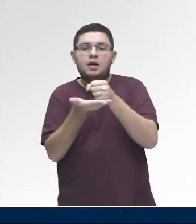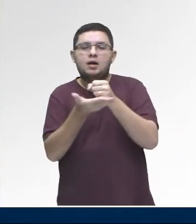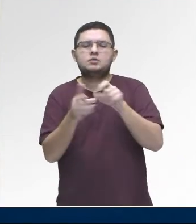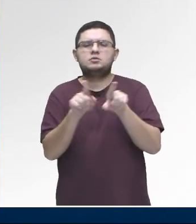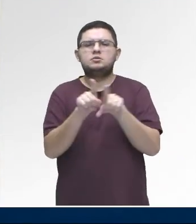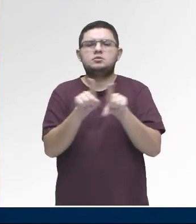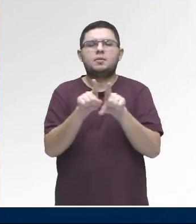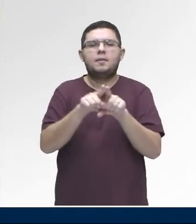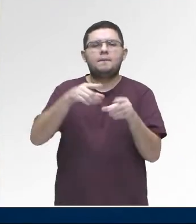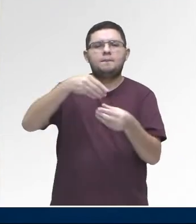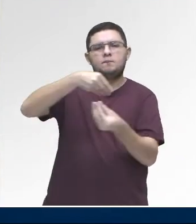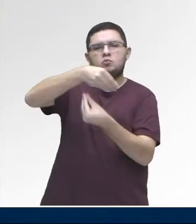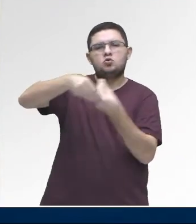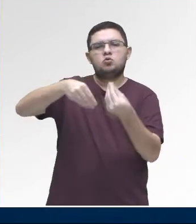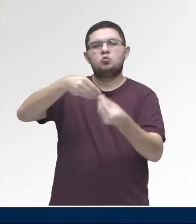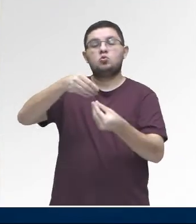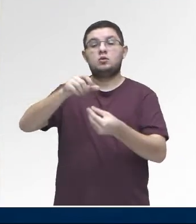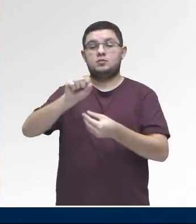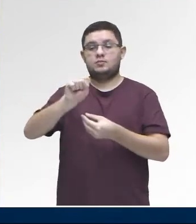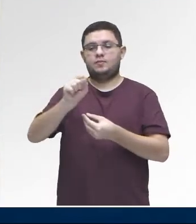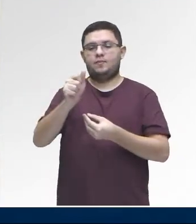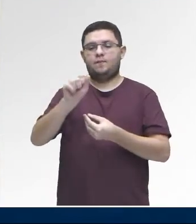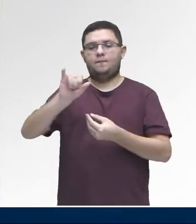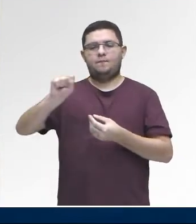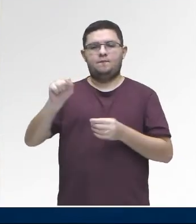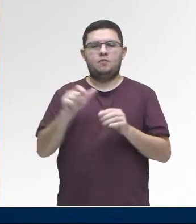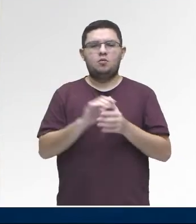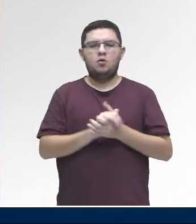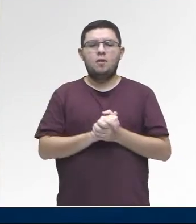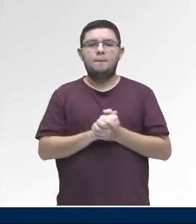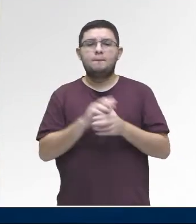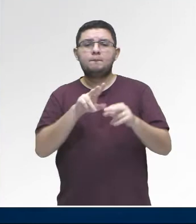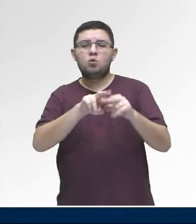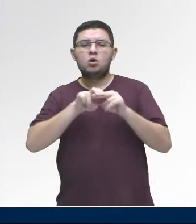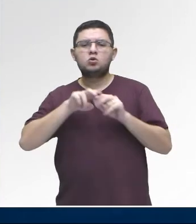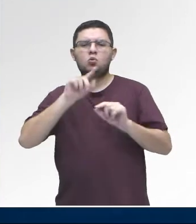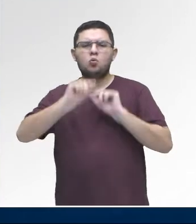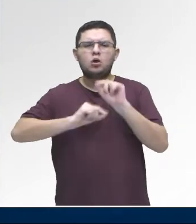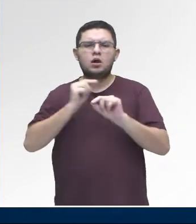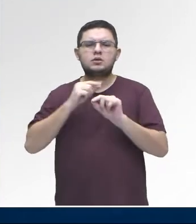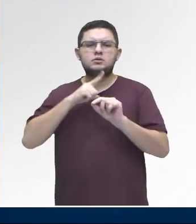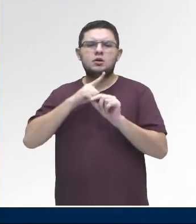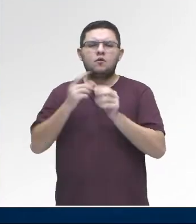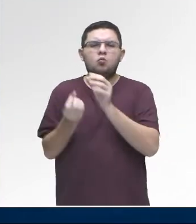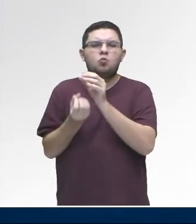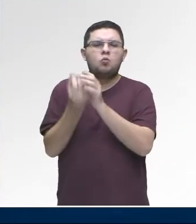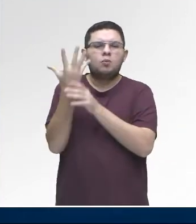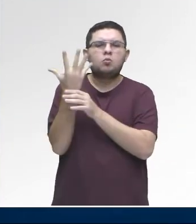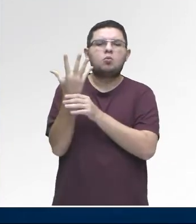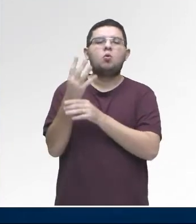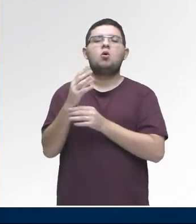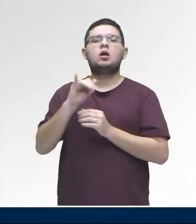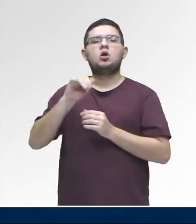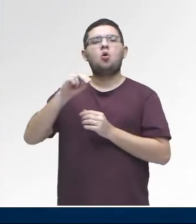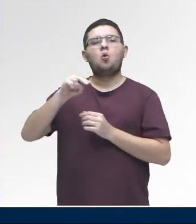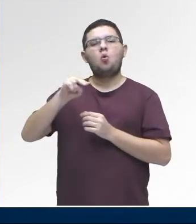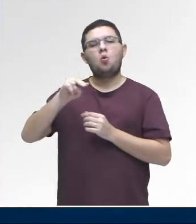dissociação iônica. Vamos entender o que é o fenômeno